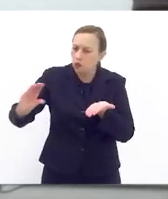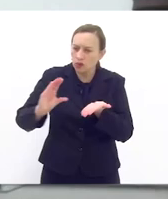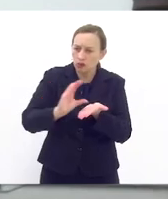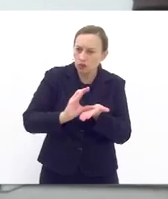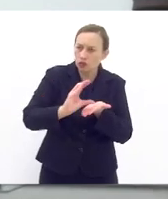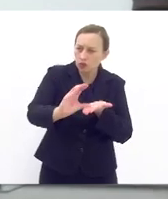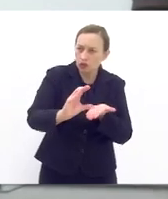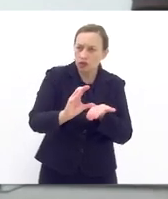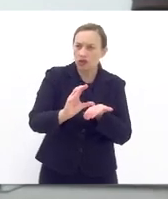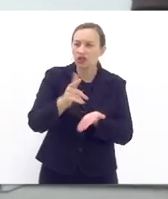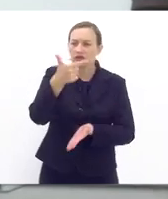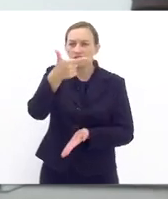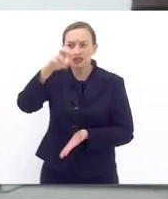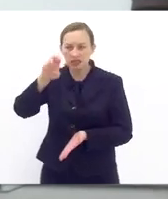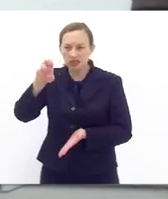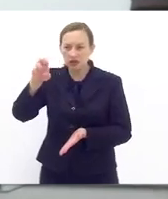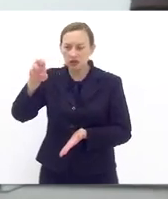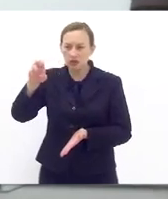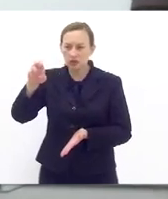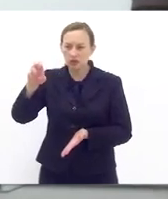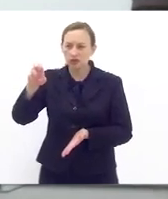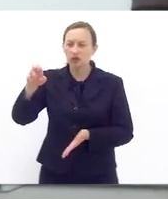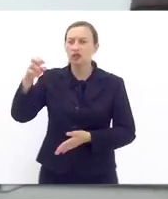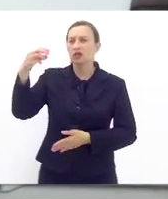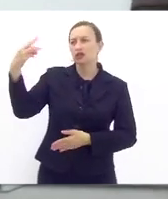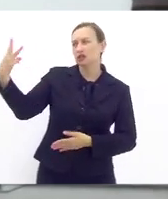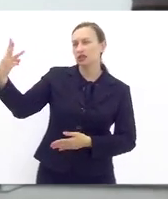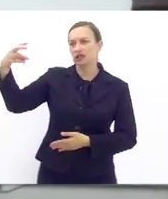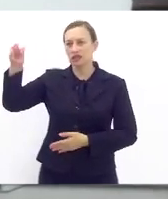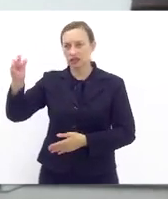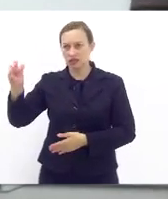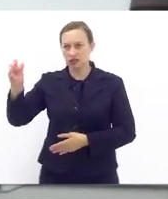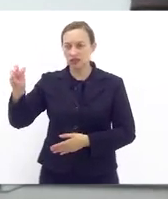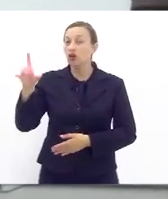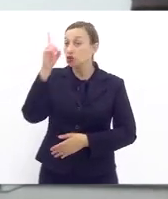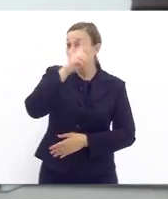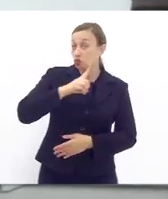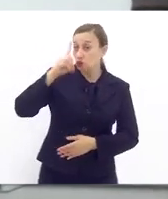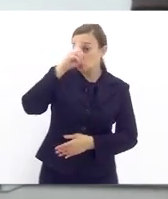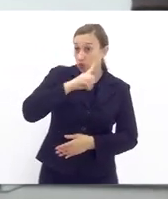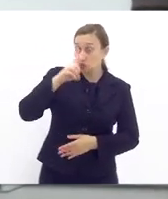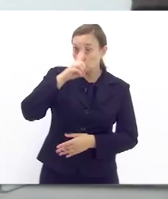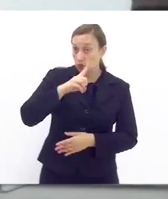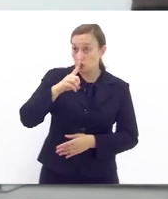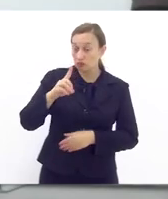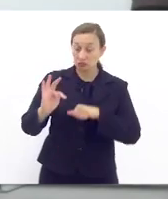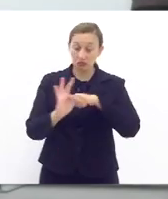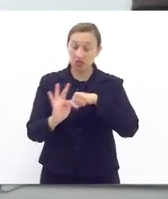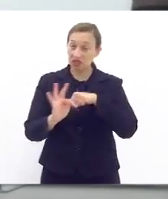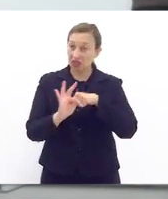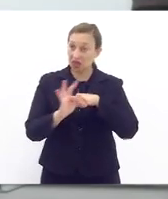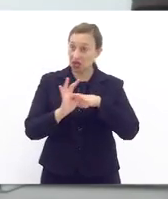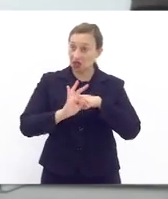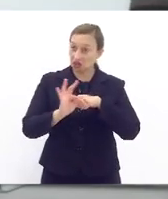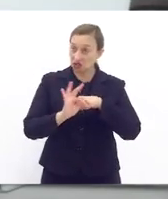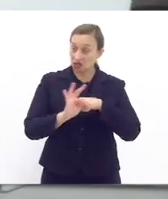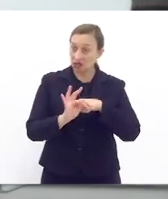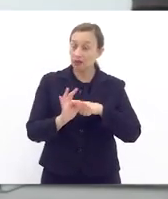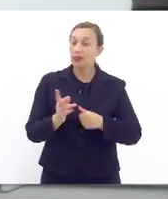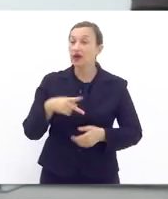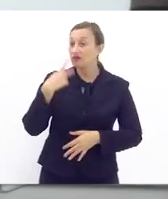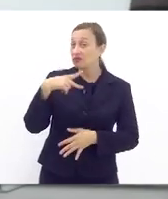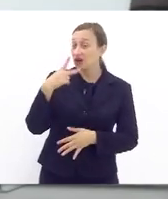35 no domingo uma técnica do Tribunal de Contas esteve falando sobre